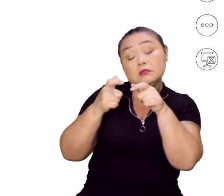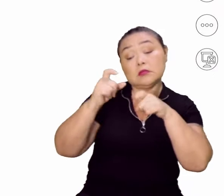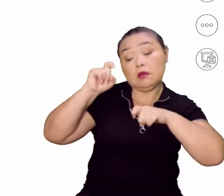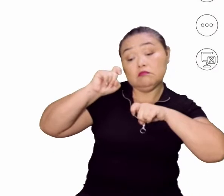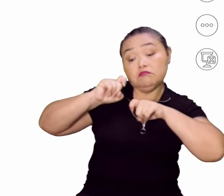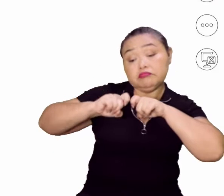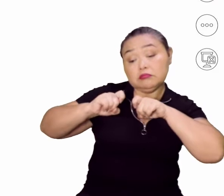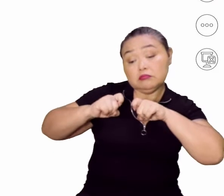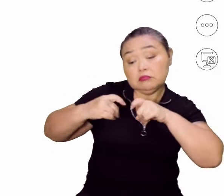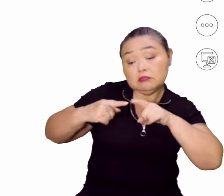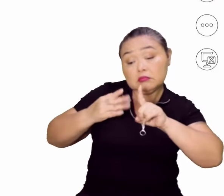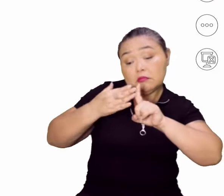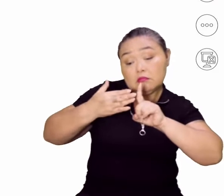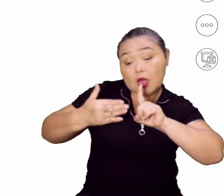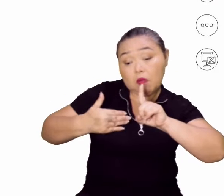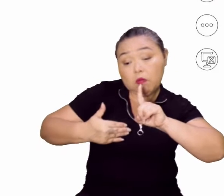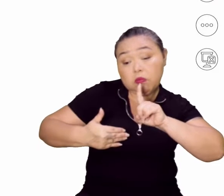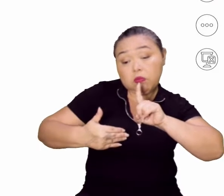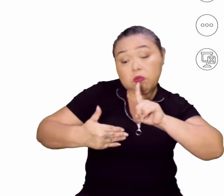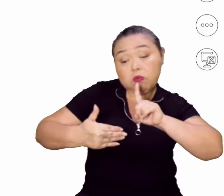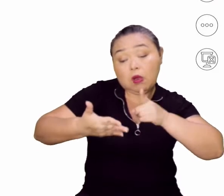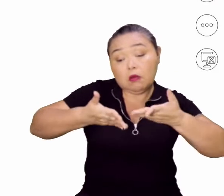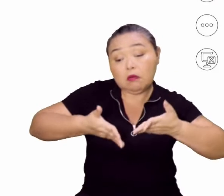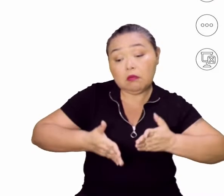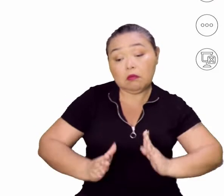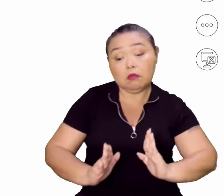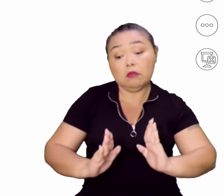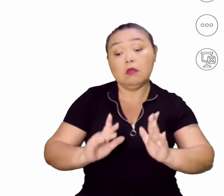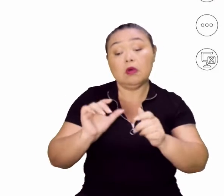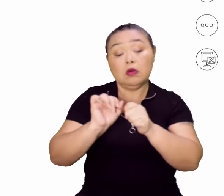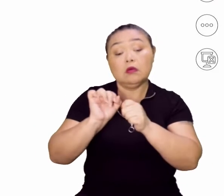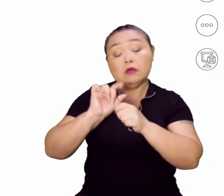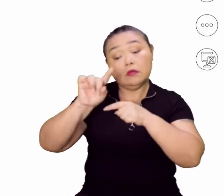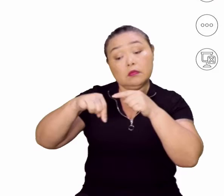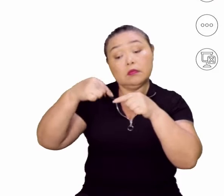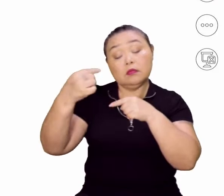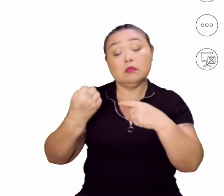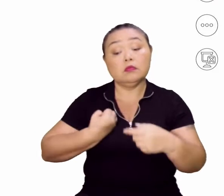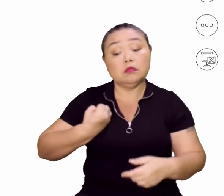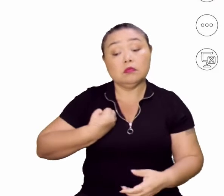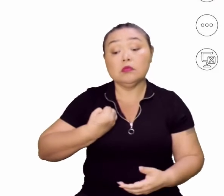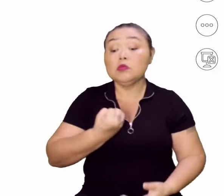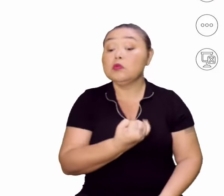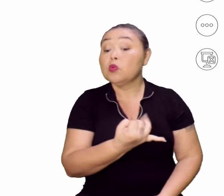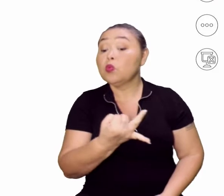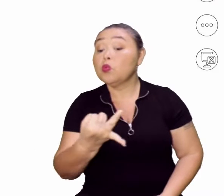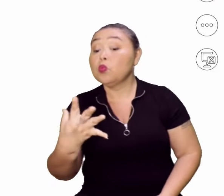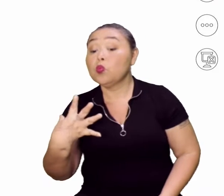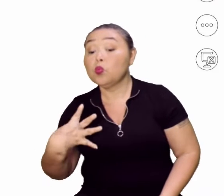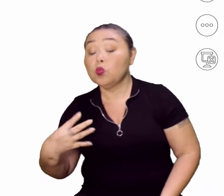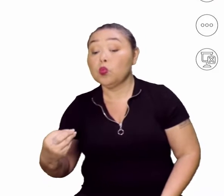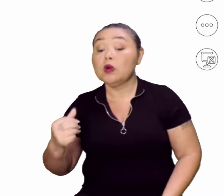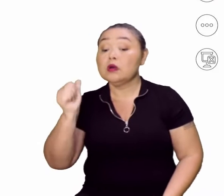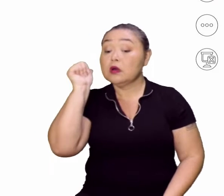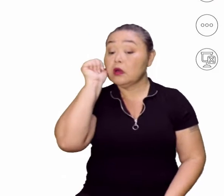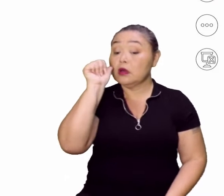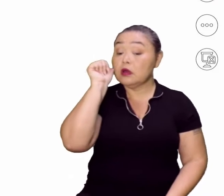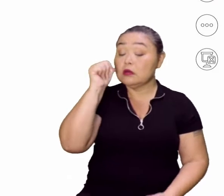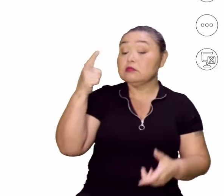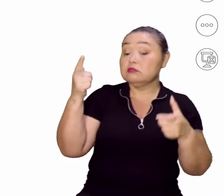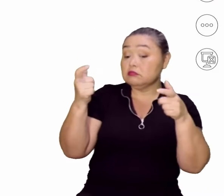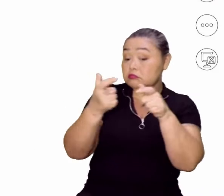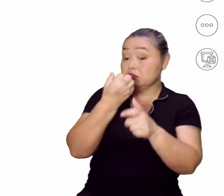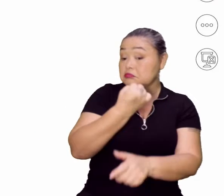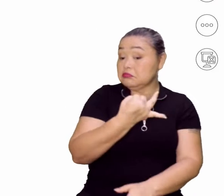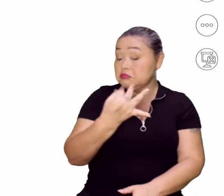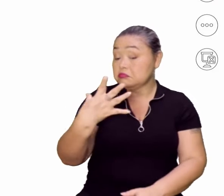de fecundidade. E quando fala taxa de fecundidade, claro, a gente tem que citar a questão de número de filhos, né? As mulheres tendem a diminuir